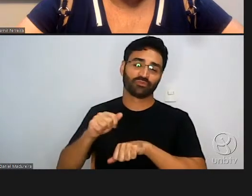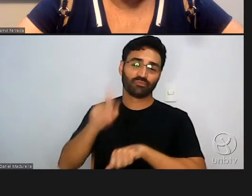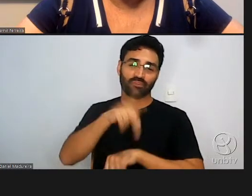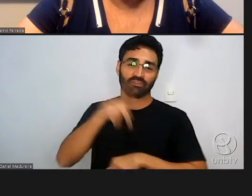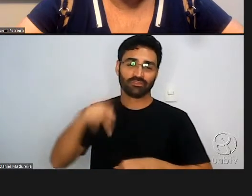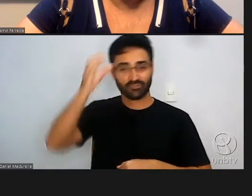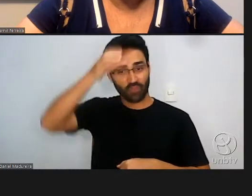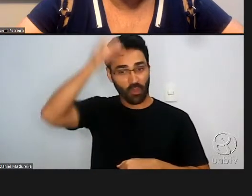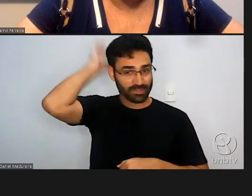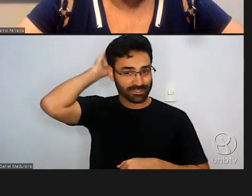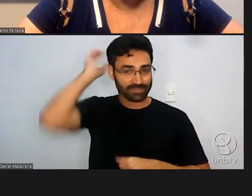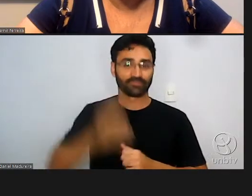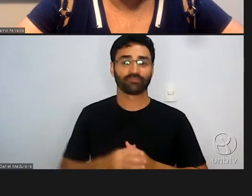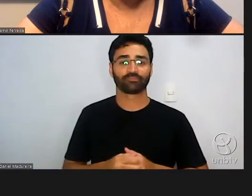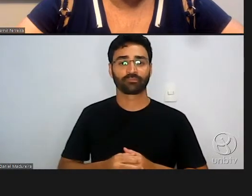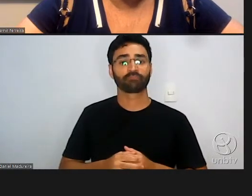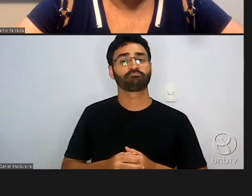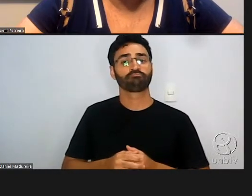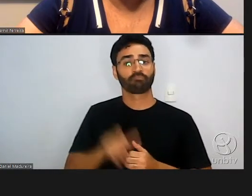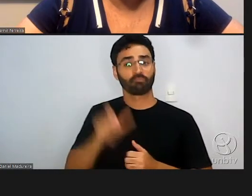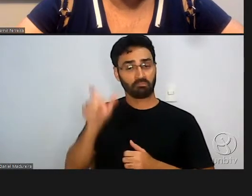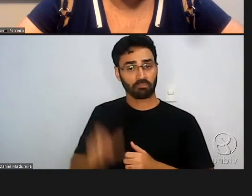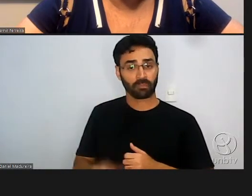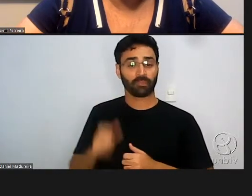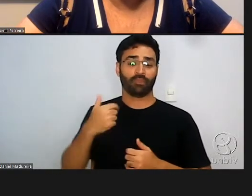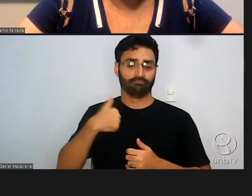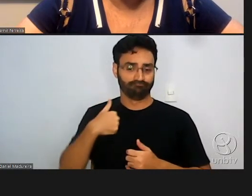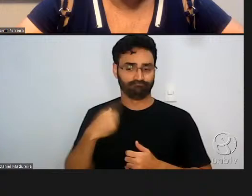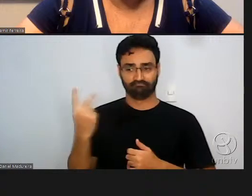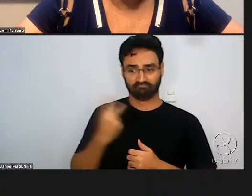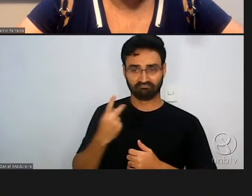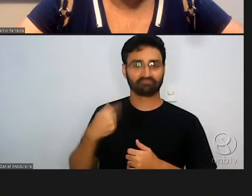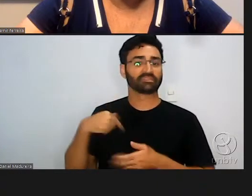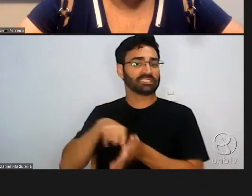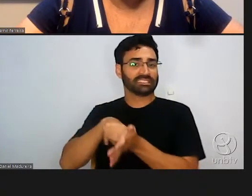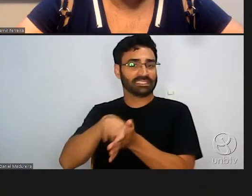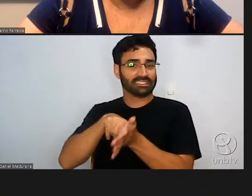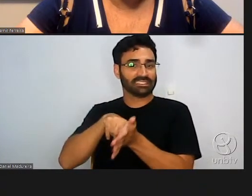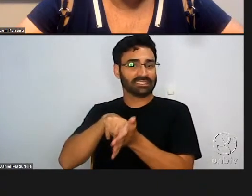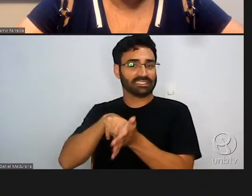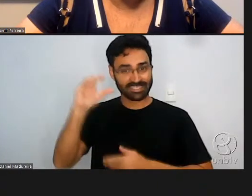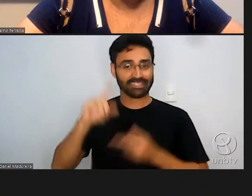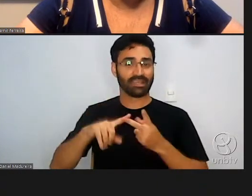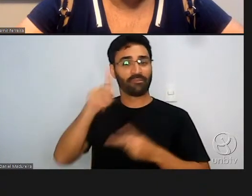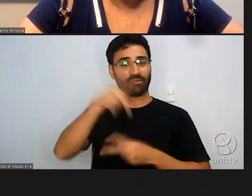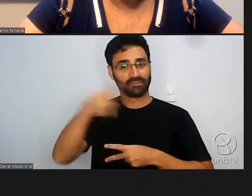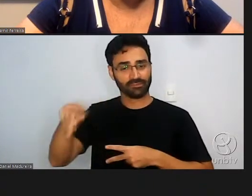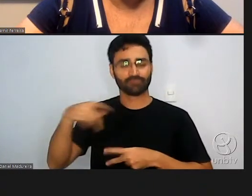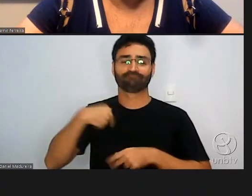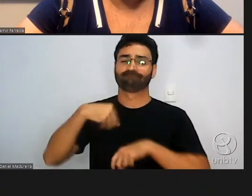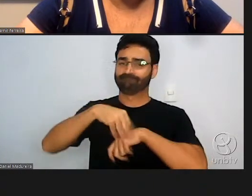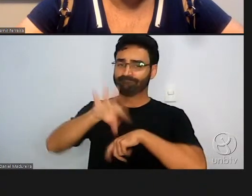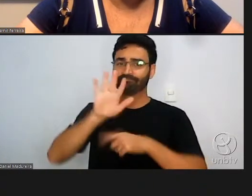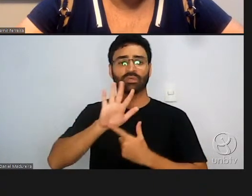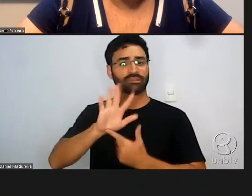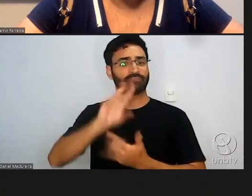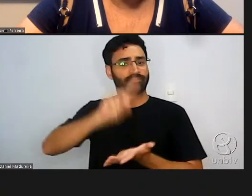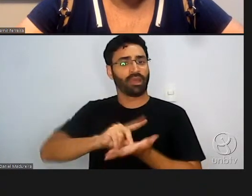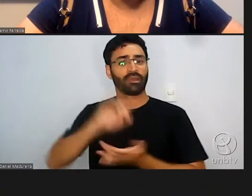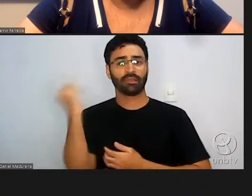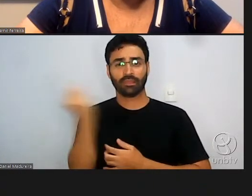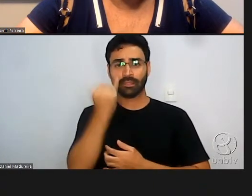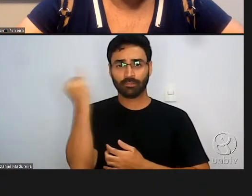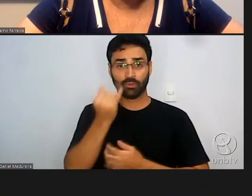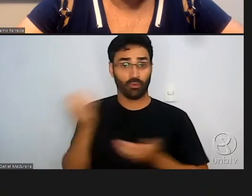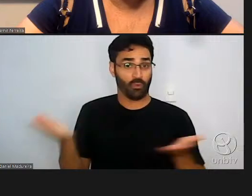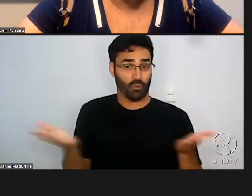Também como cientista, também como professor, que todos nós somos, né, registrar a importância de termos hoje aqui o